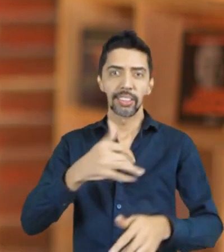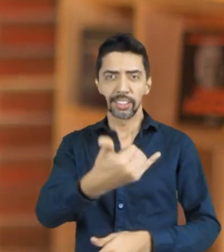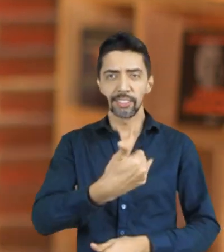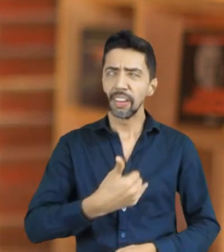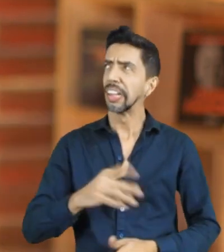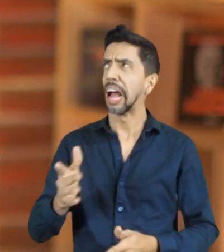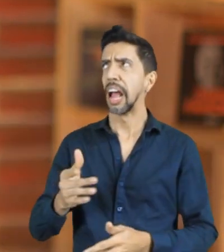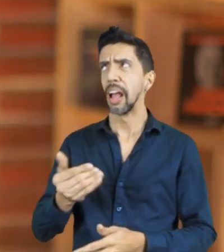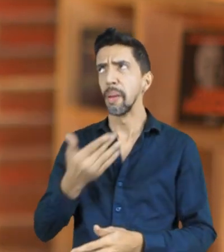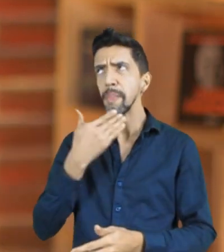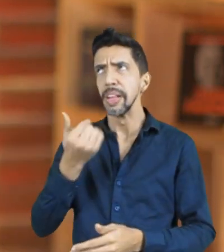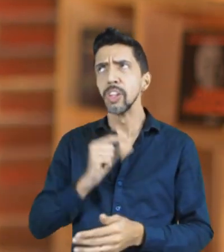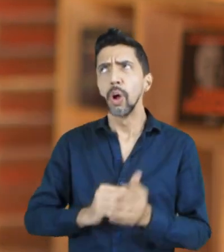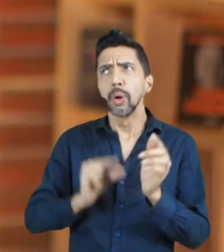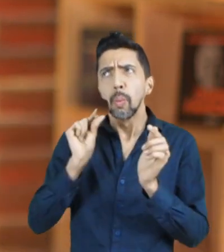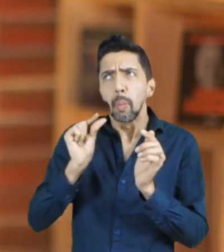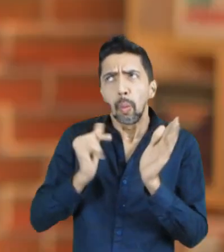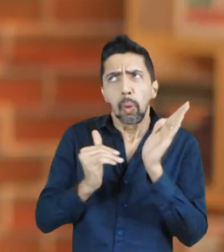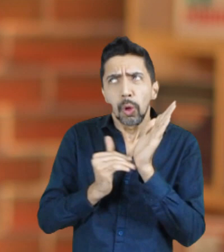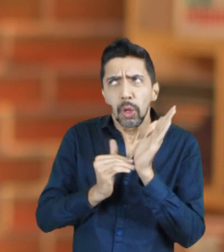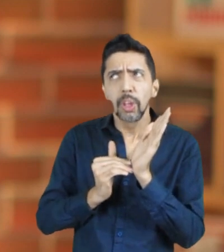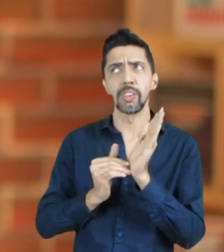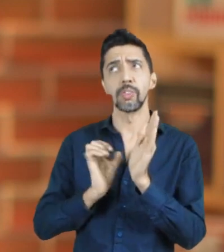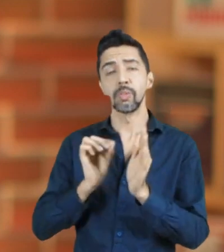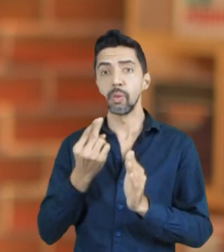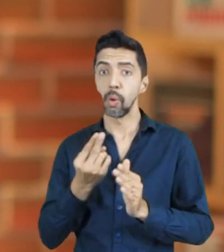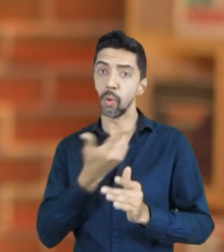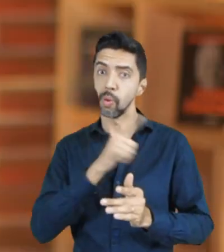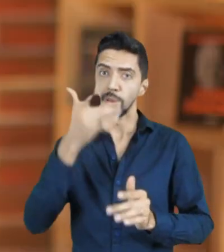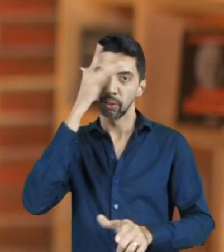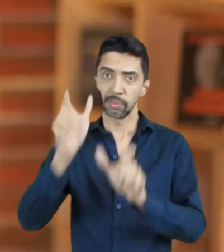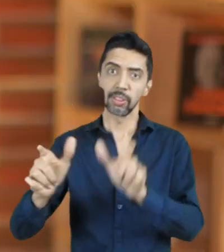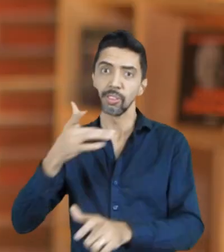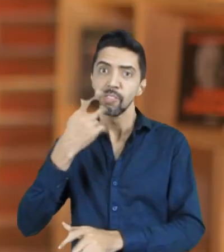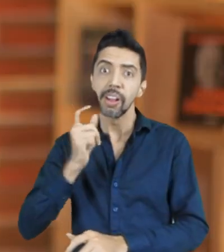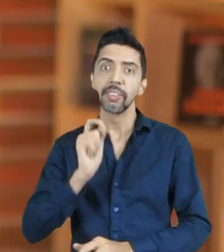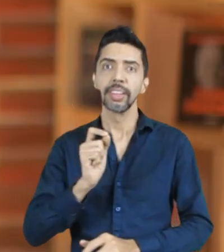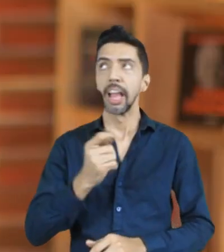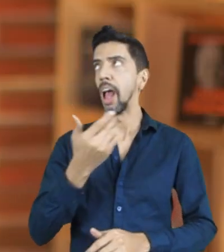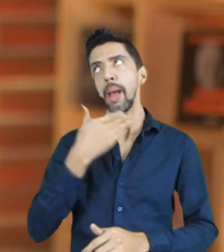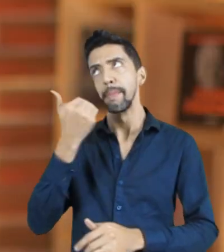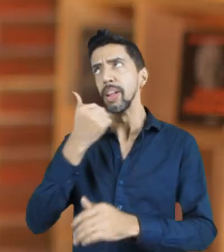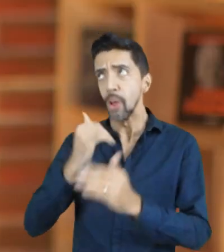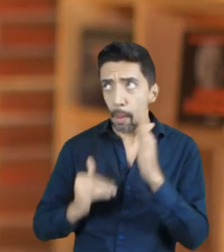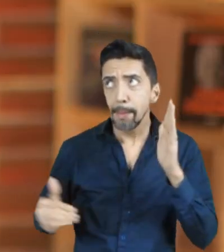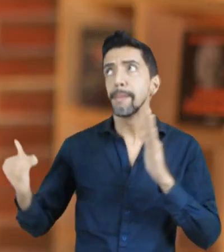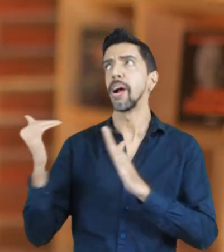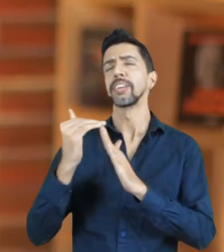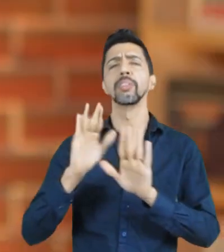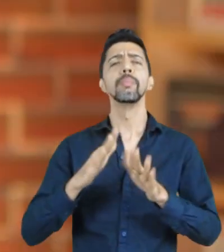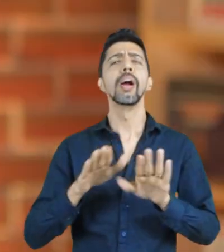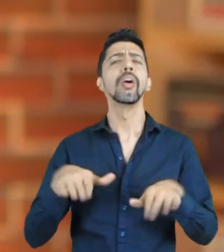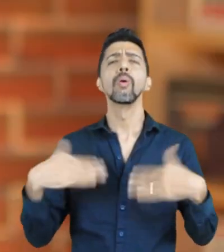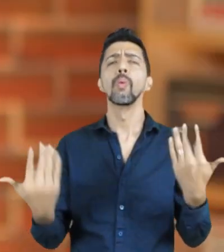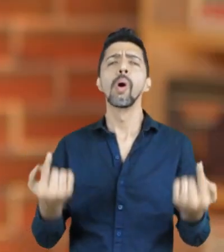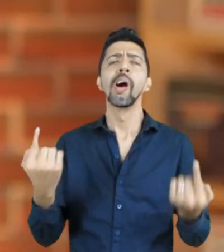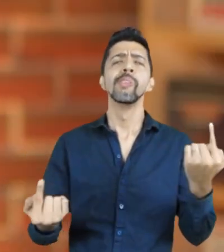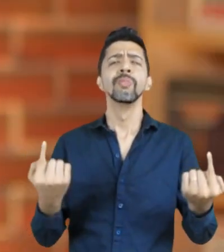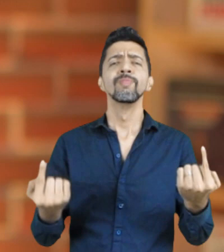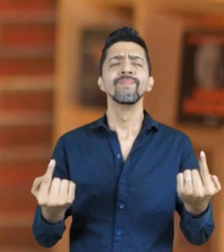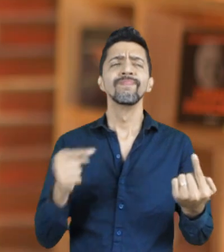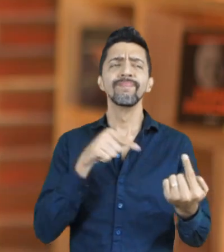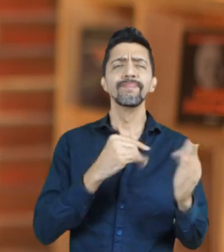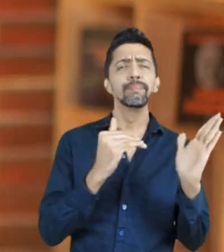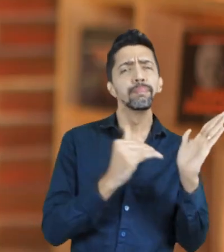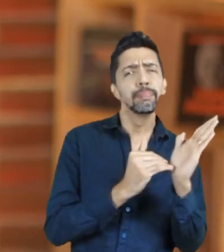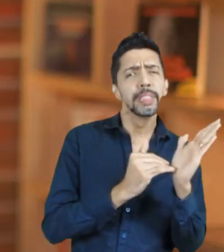o mínimo possível outras falam o máximo possível mas qual estaria certo o mínimo ou máximo